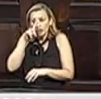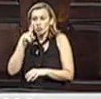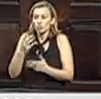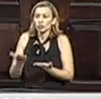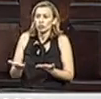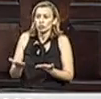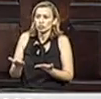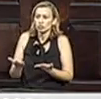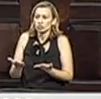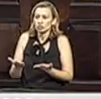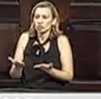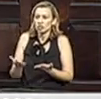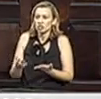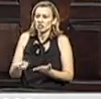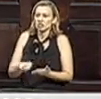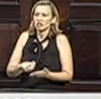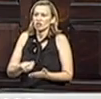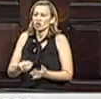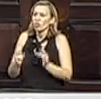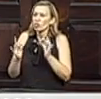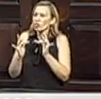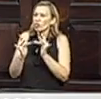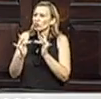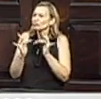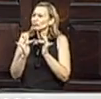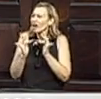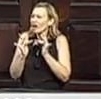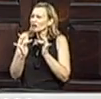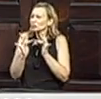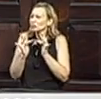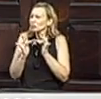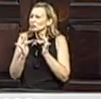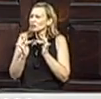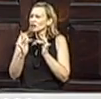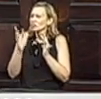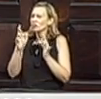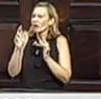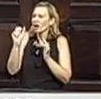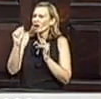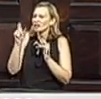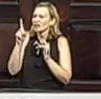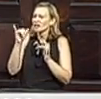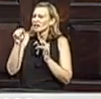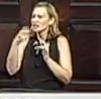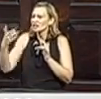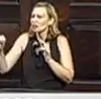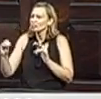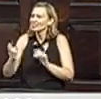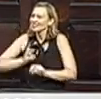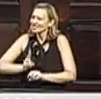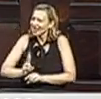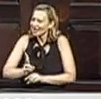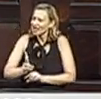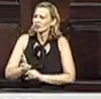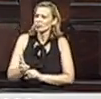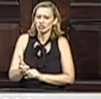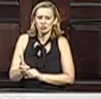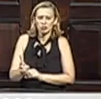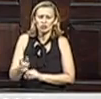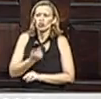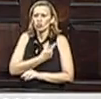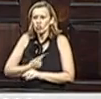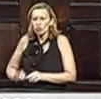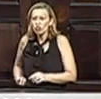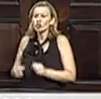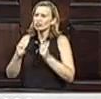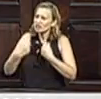de exposição à radiação. Nada mais justo que esse técnico, é preciso que o governo, o líder do governo, o deputado Tutuca, tenha